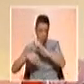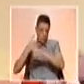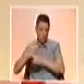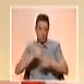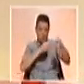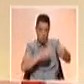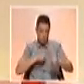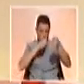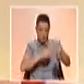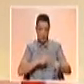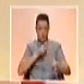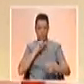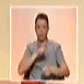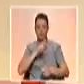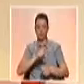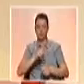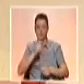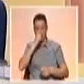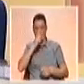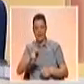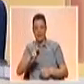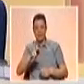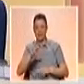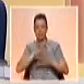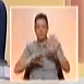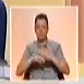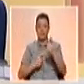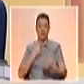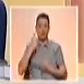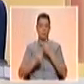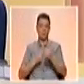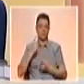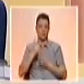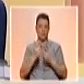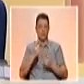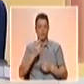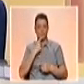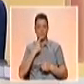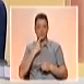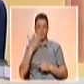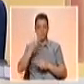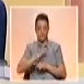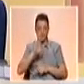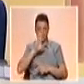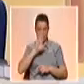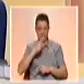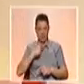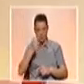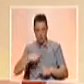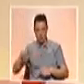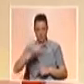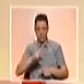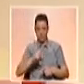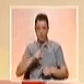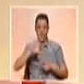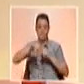Se calhar nós podemos utilizar... Quais são as culturas erradas que estamos a fazer? Algumas. Algumas. Por exemplo, se nós tentarmos